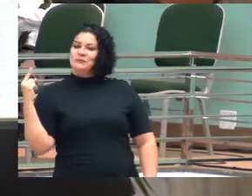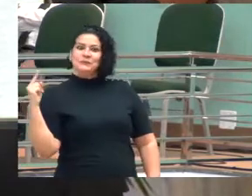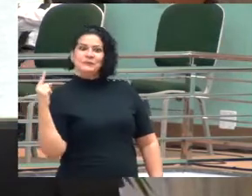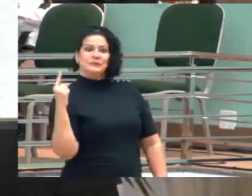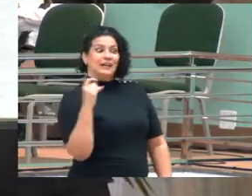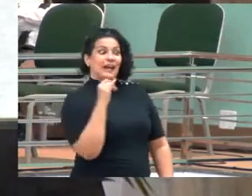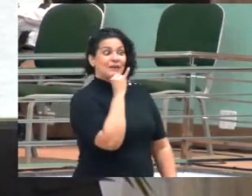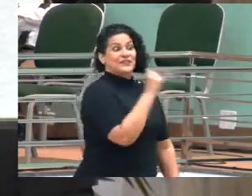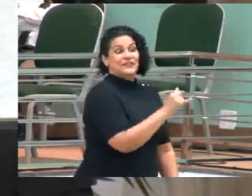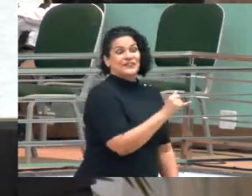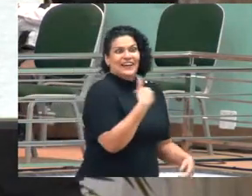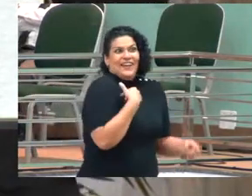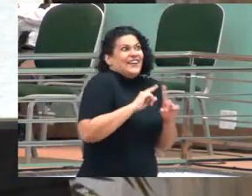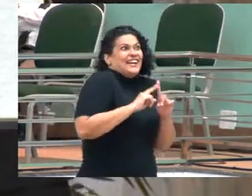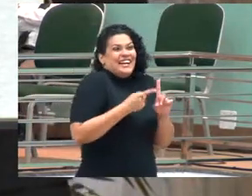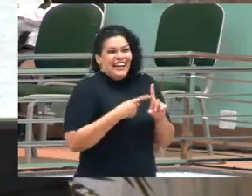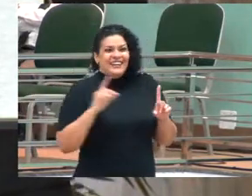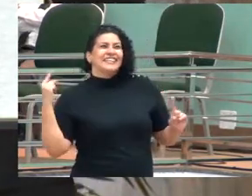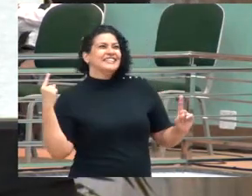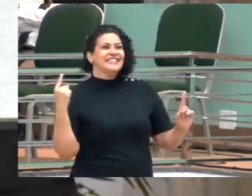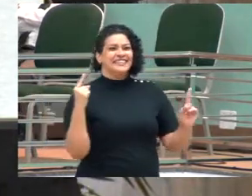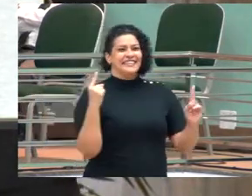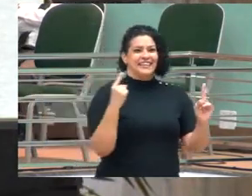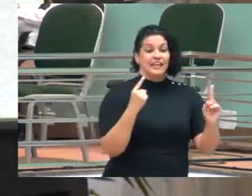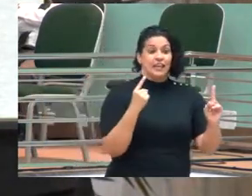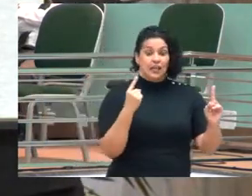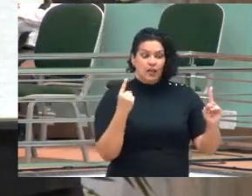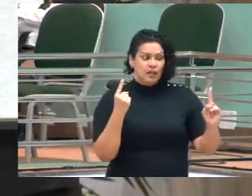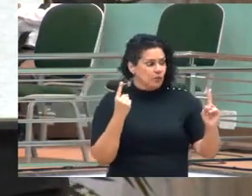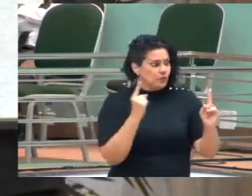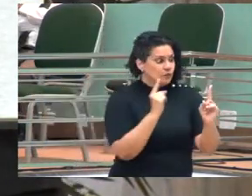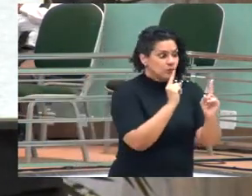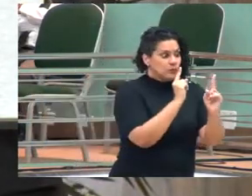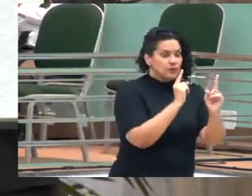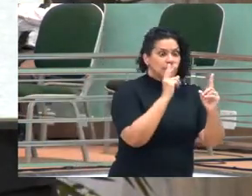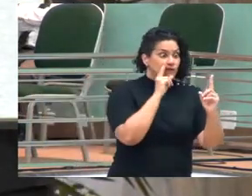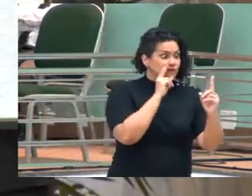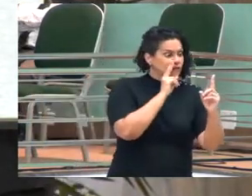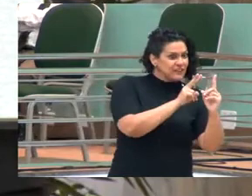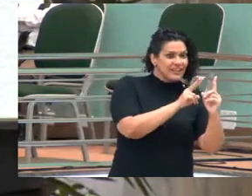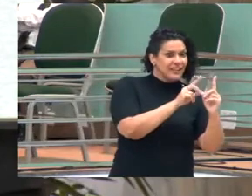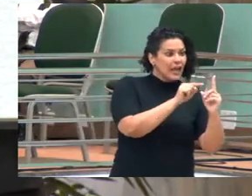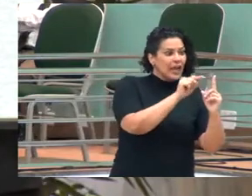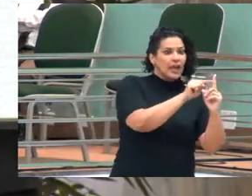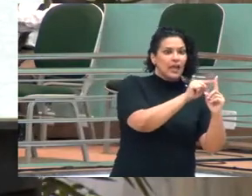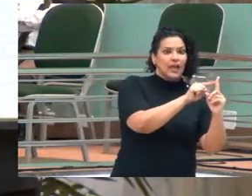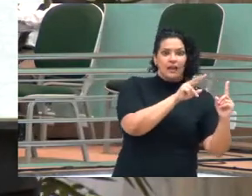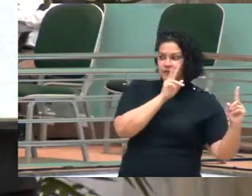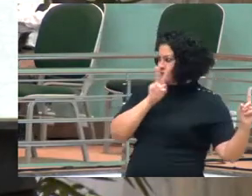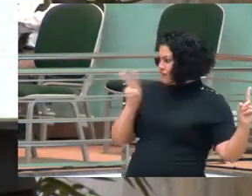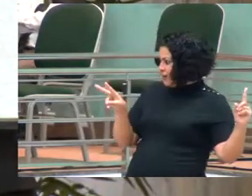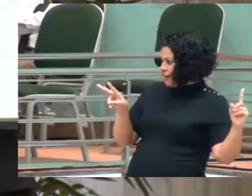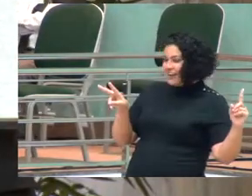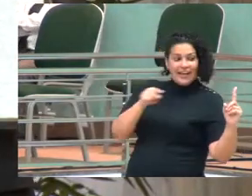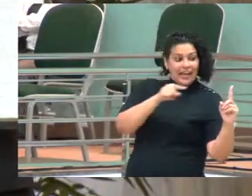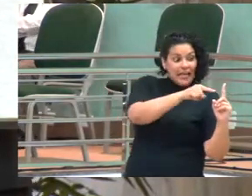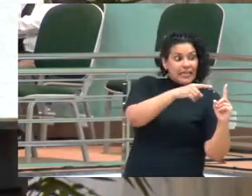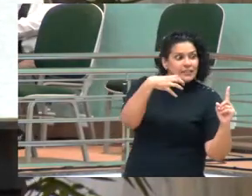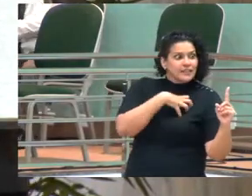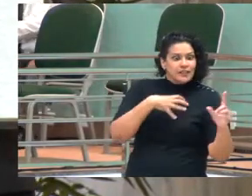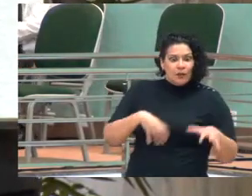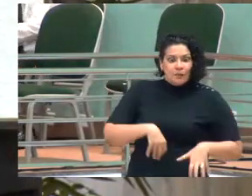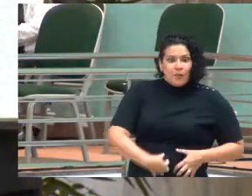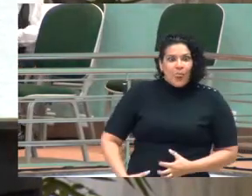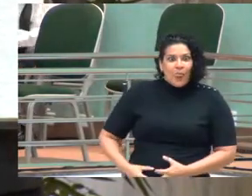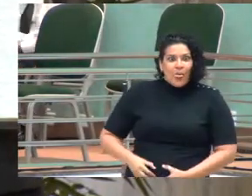Deus, e ela começou a louvar e agradecer a Deus pelo milagre que tinha acontecido. Eu